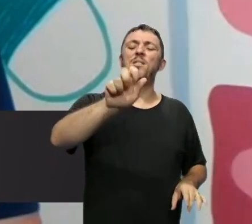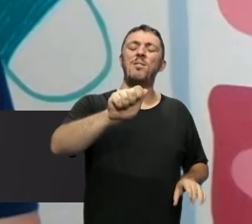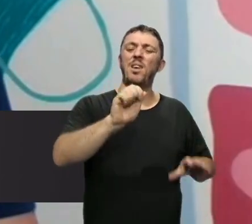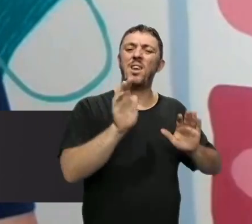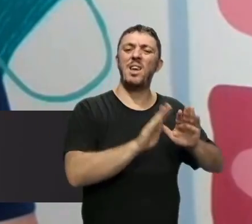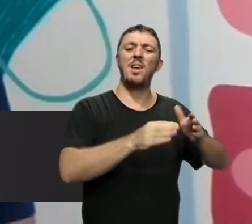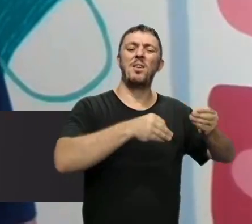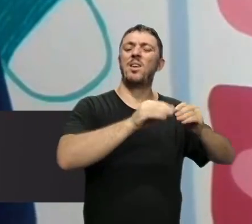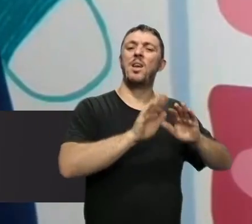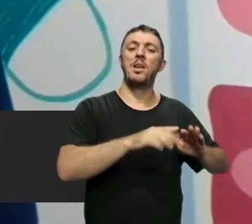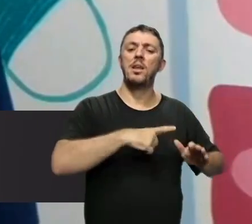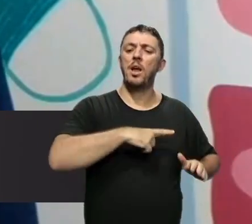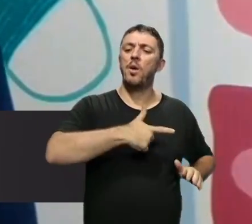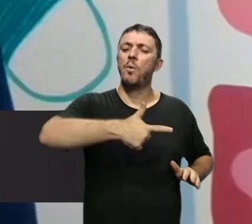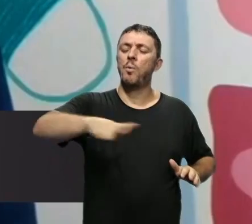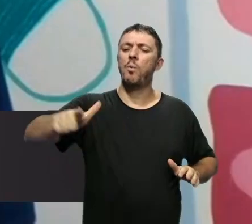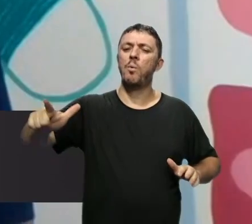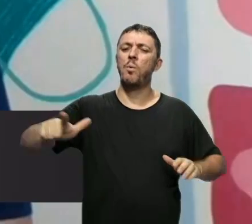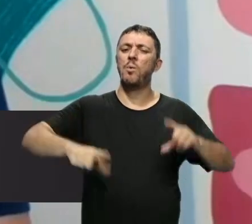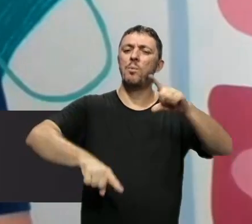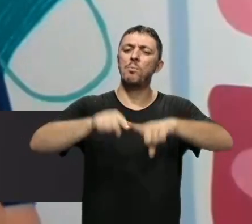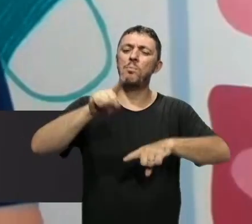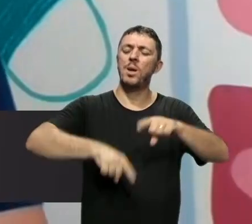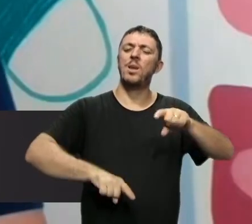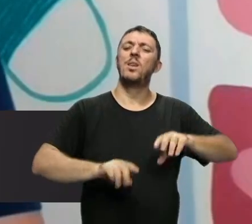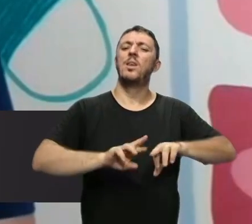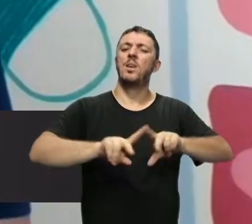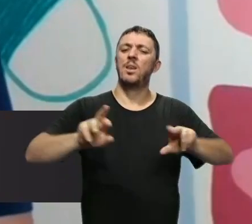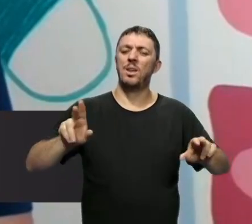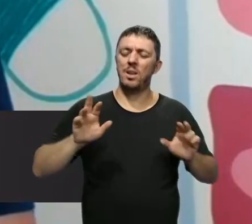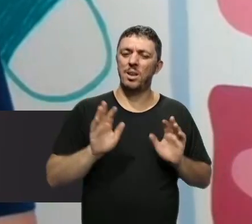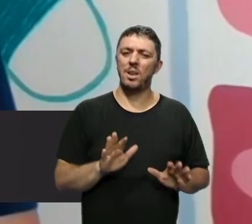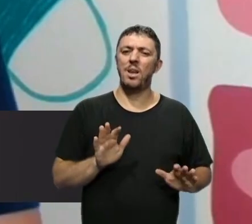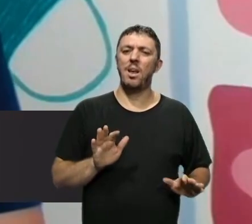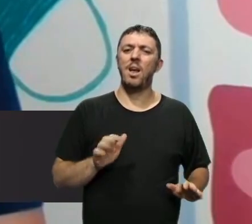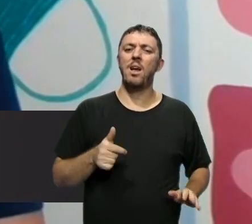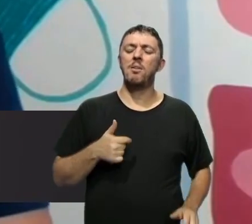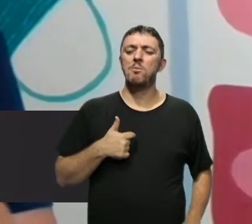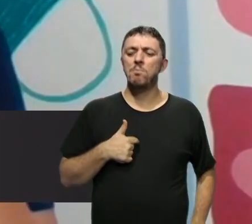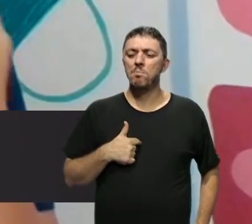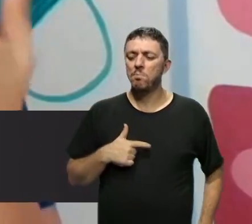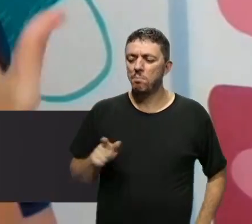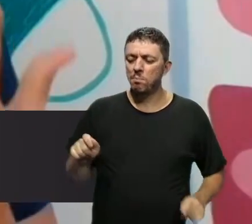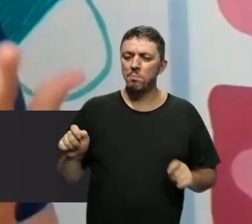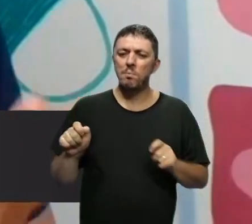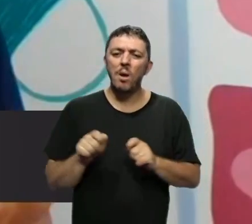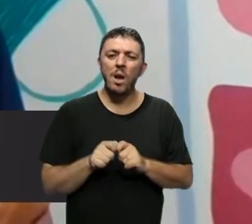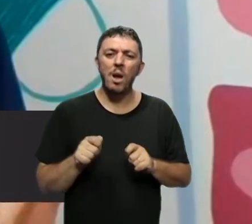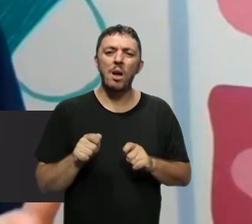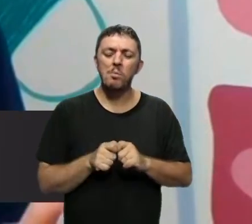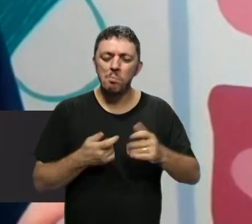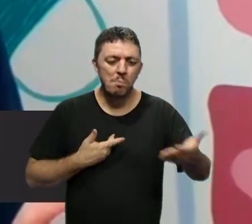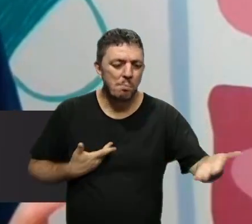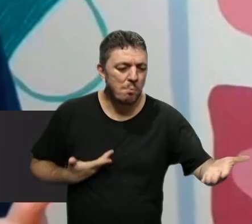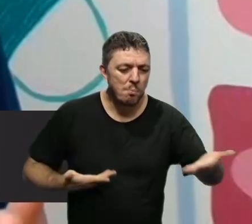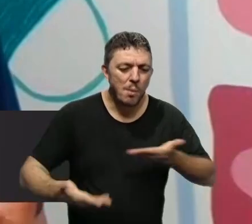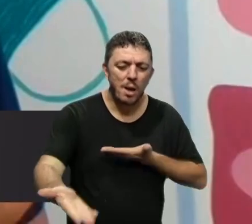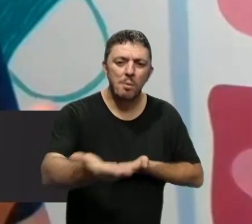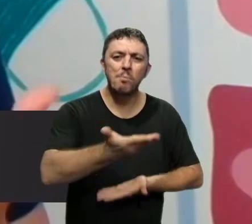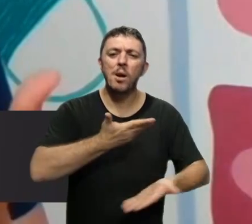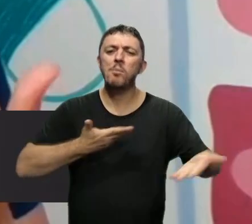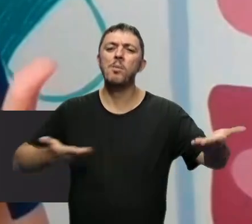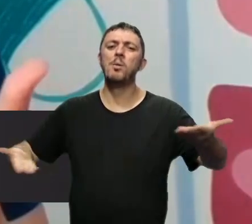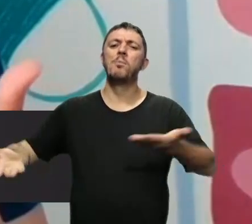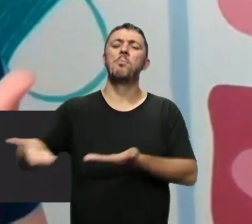exercício de quando a gente está comunicando, de quando a gente está fazendo, E a gente está compartilhando tudo aquilo que a